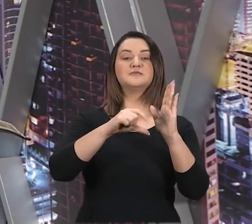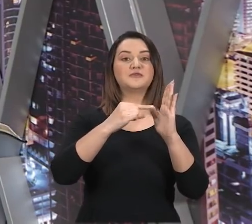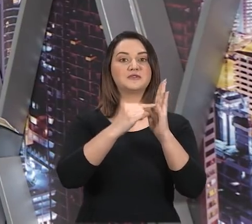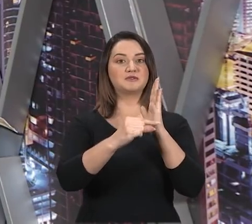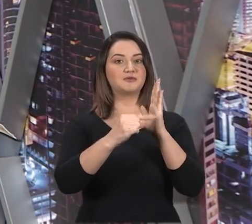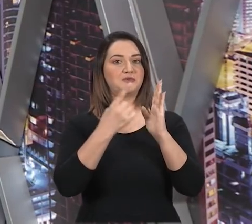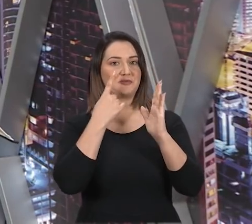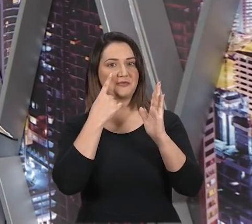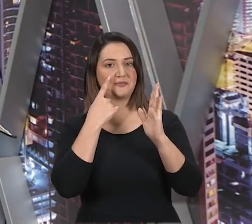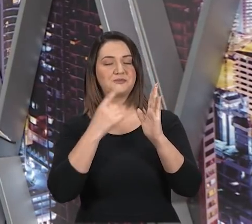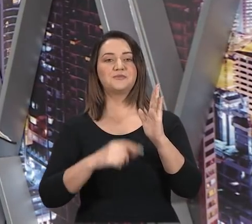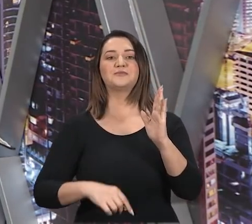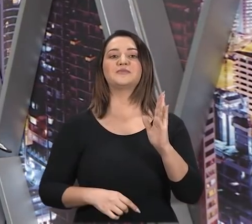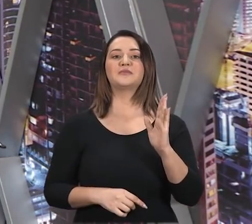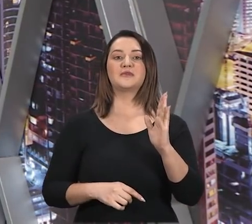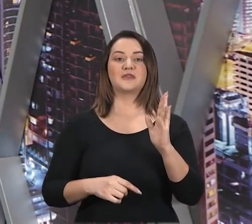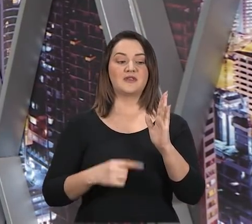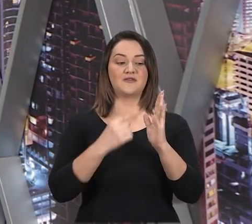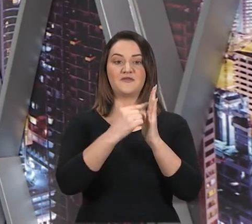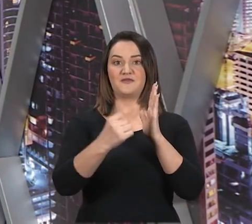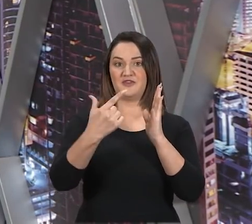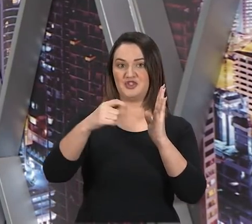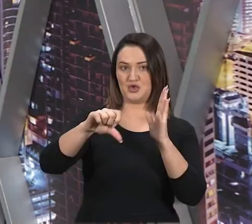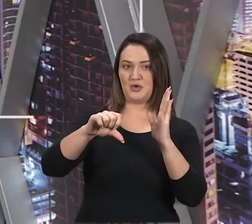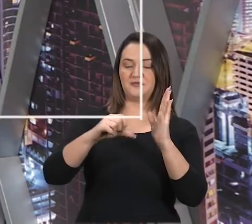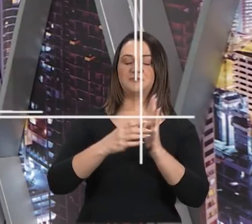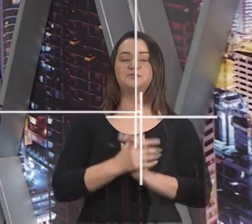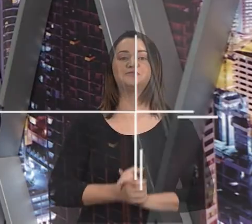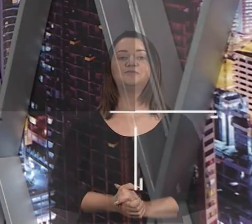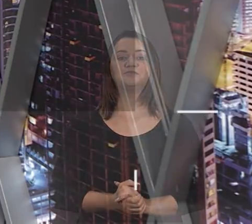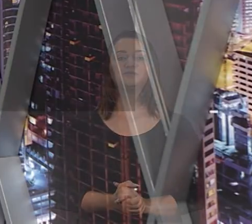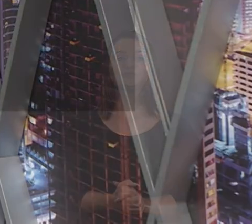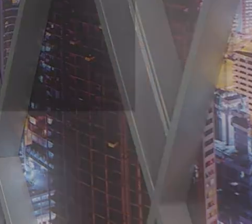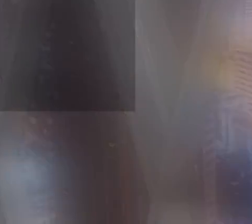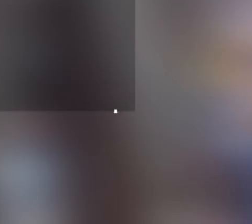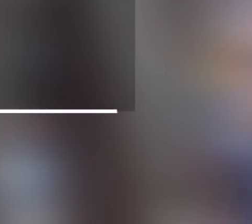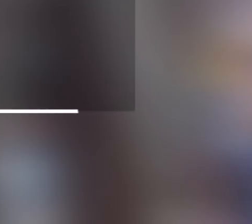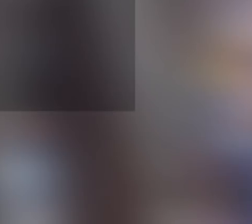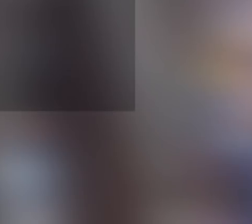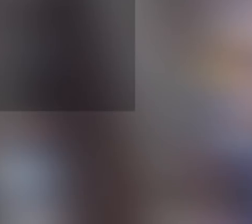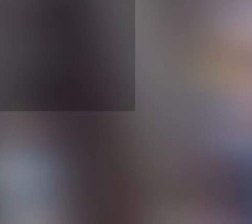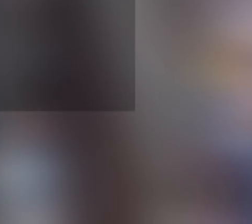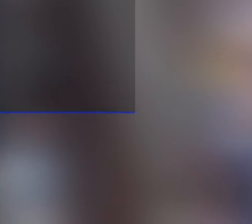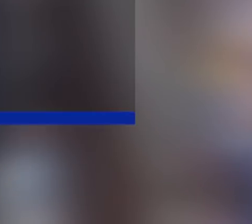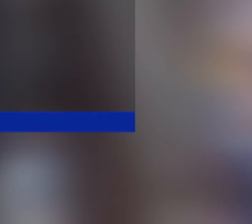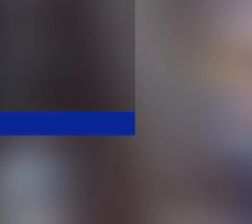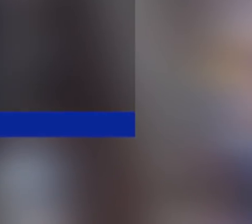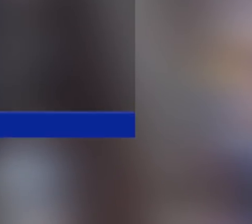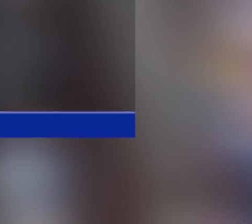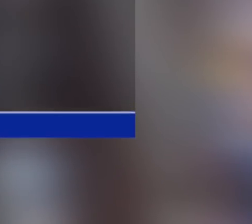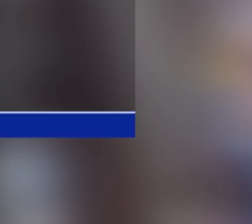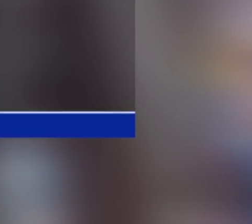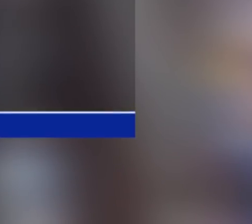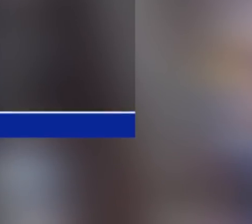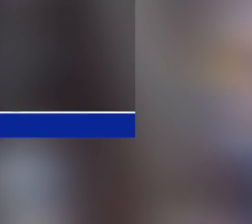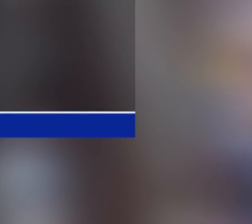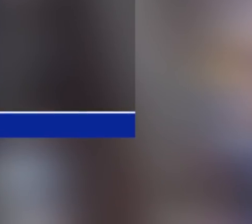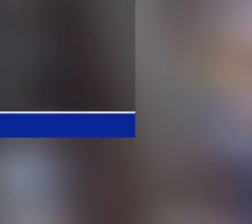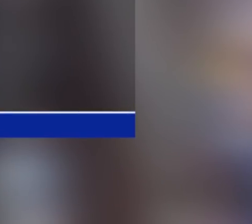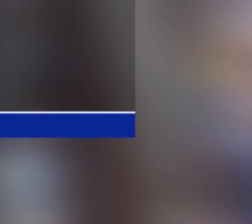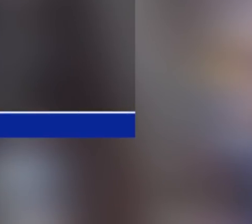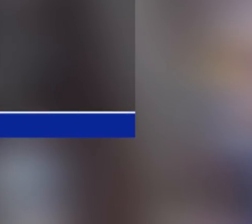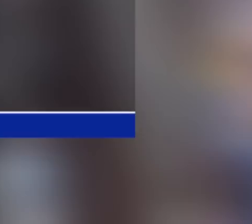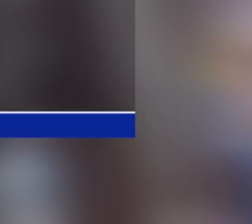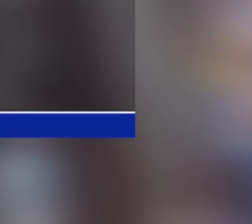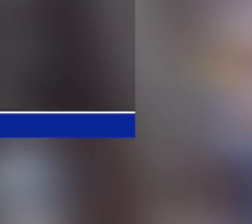tremendaço, esclarecedor. Deuteronômio 29, verso 29 diz assim: as coisas encobertas pertencem ao Senhor nosso